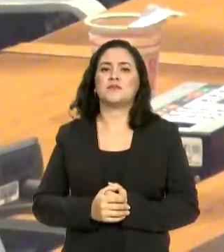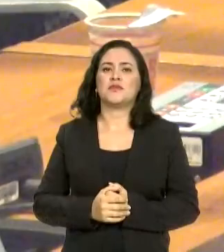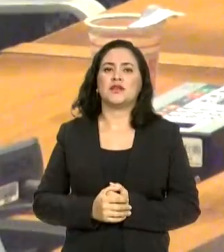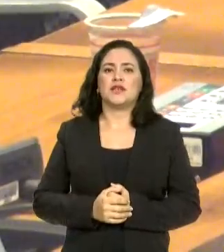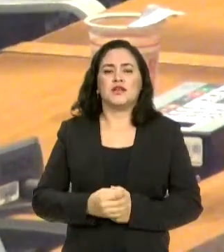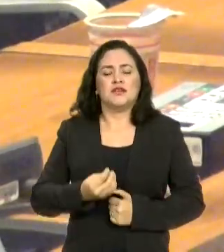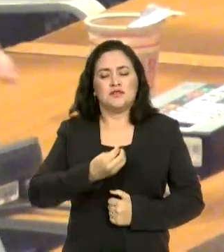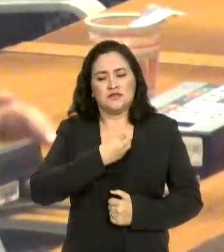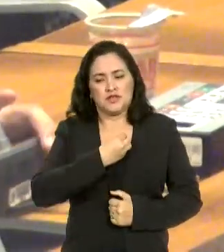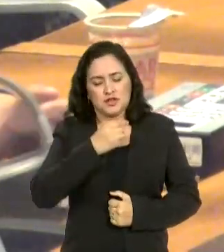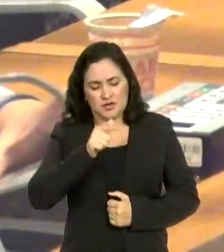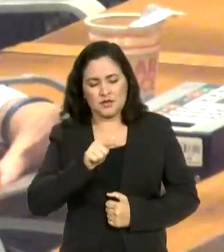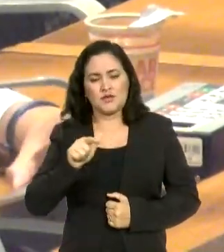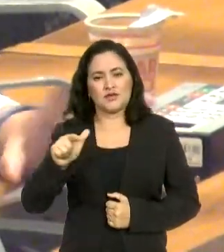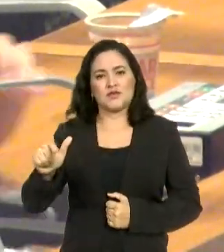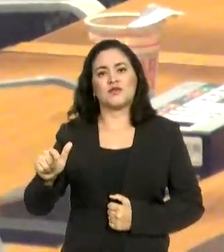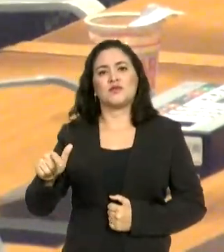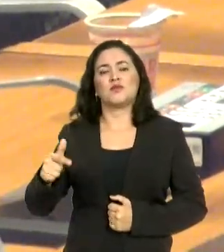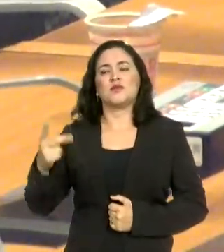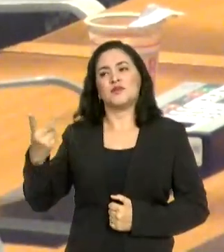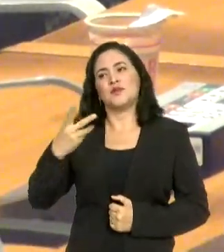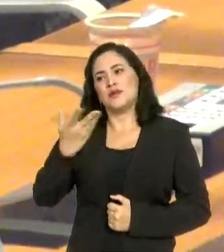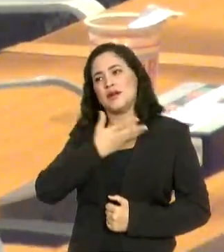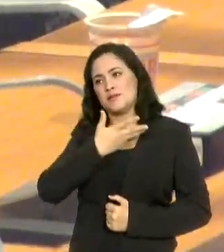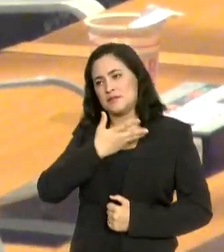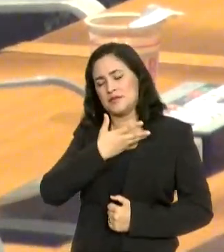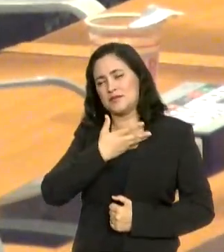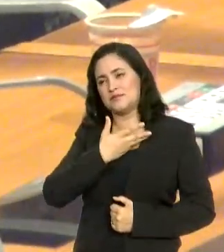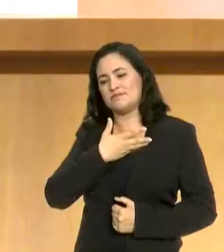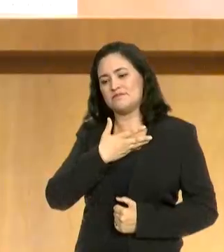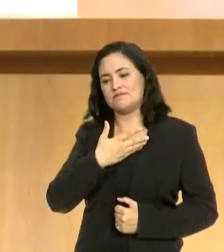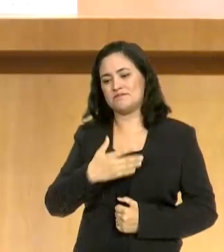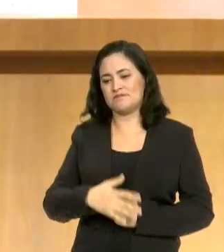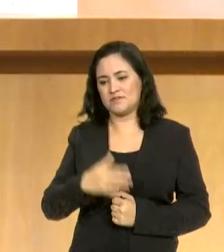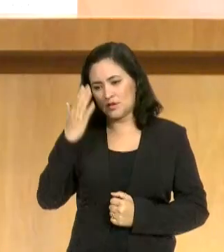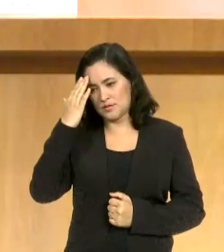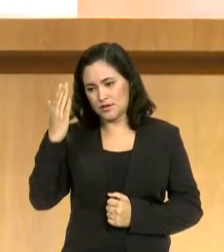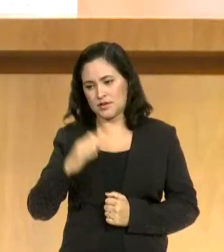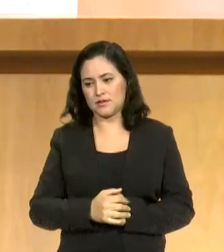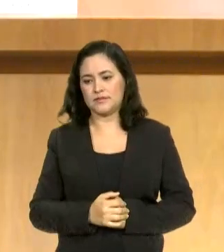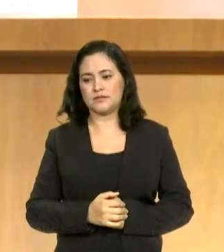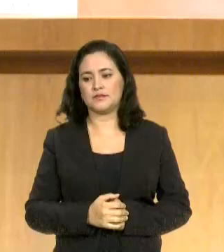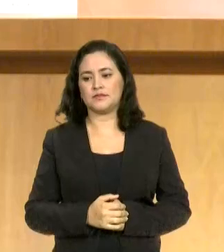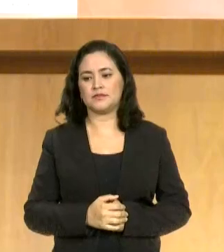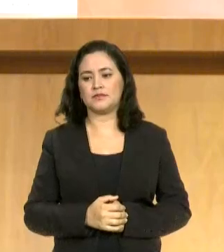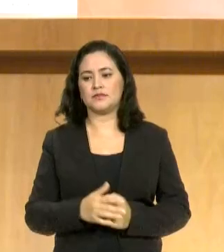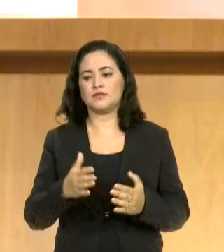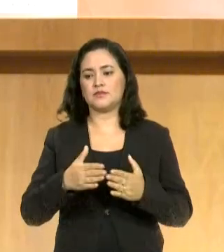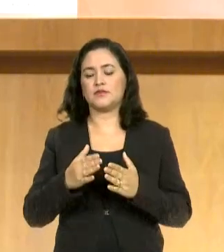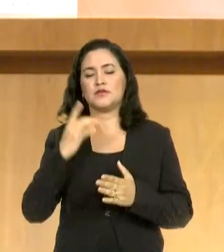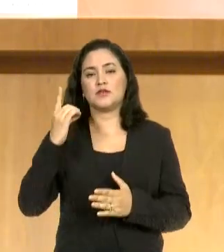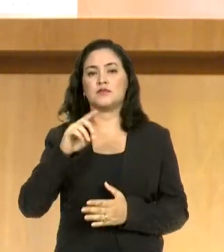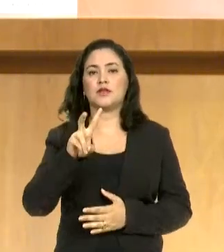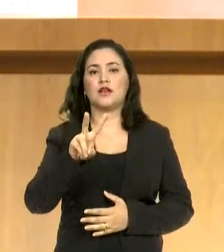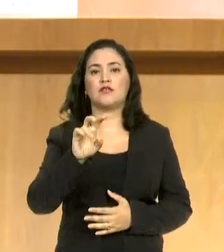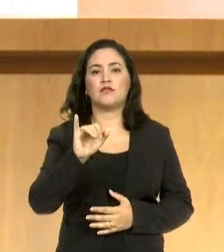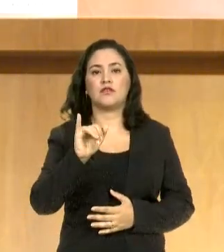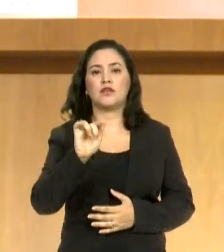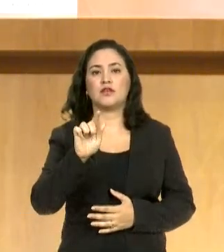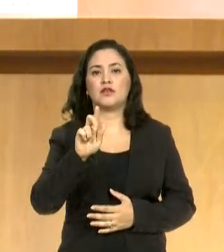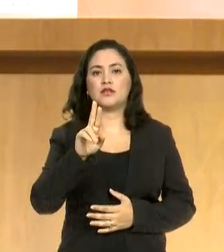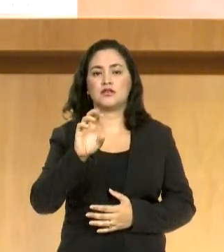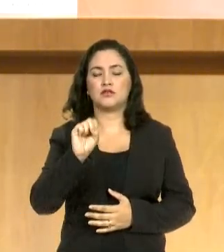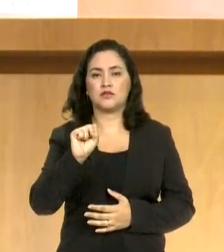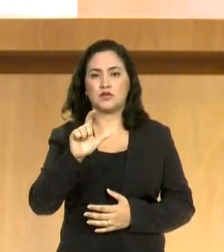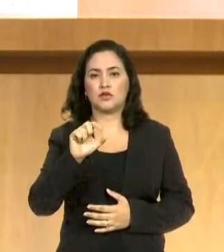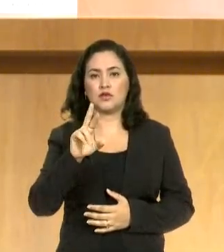obrigado. Obrigado, Glauber. Presidente Atalino, deputado Vinícius Louro. Deputado Vinícius. Presidente, primeiramente